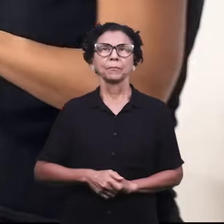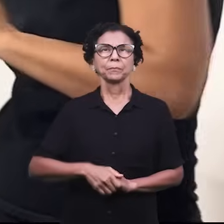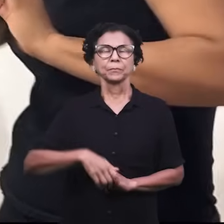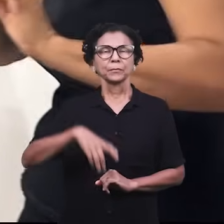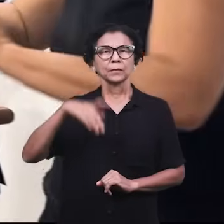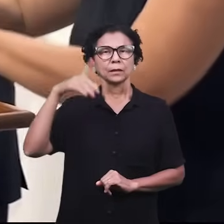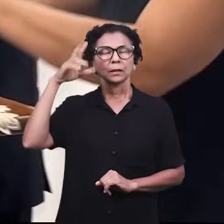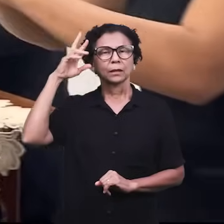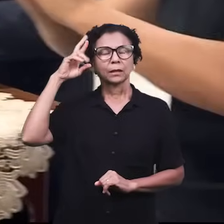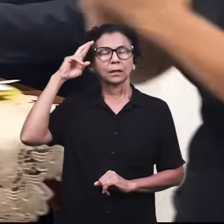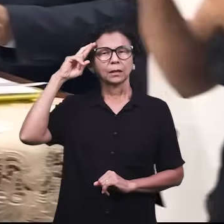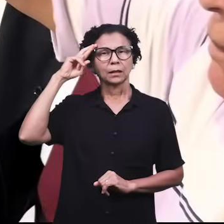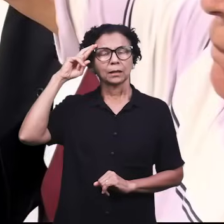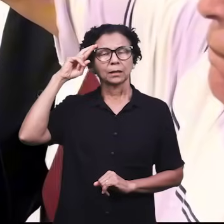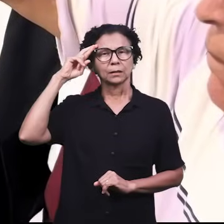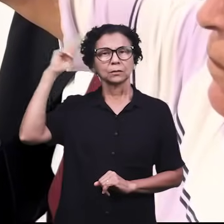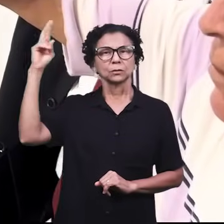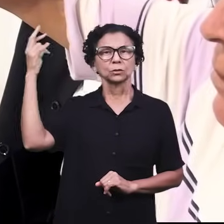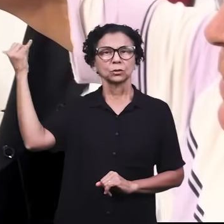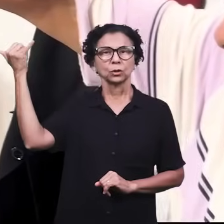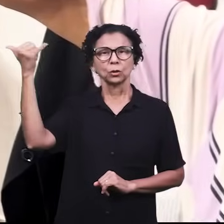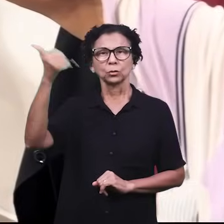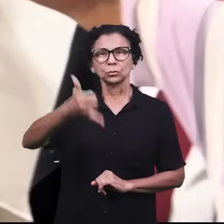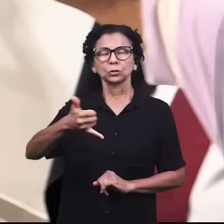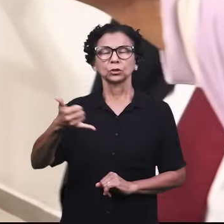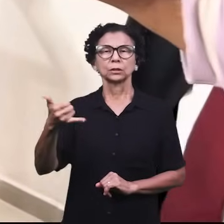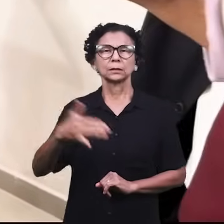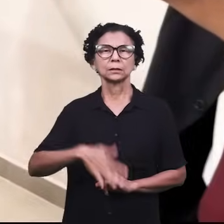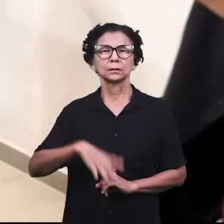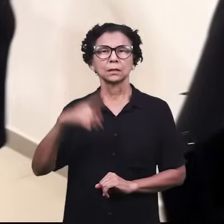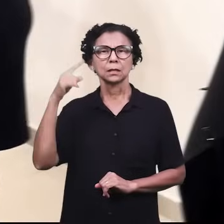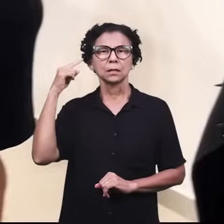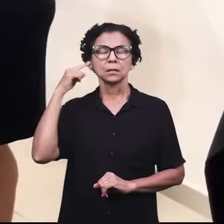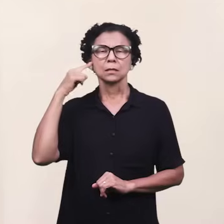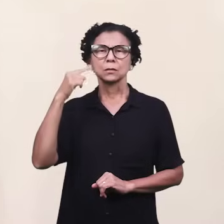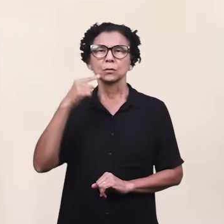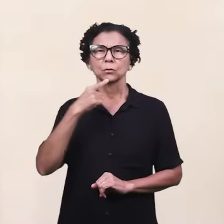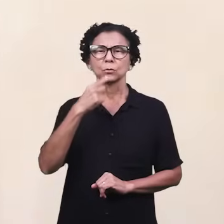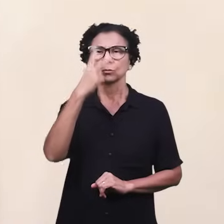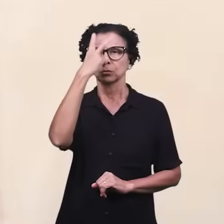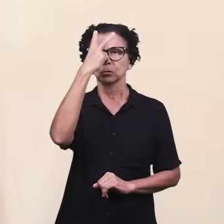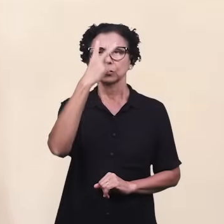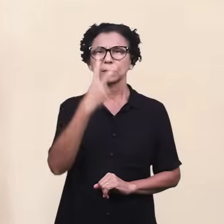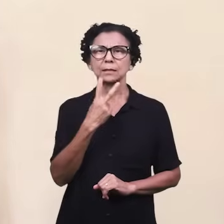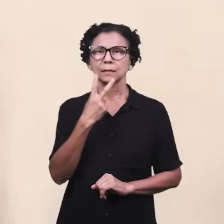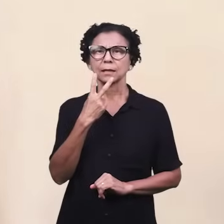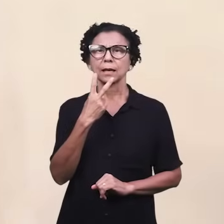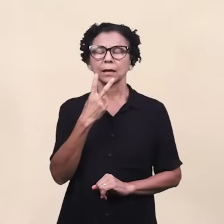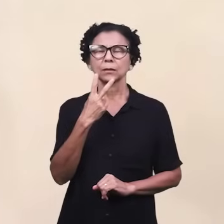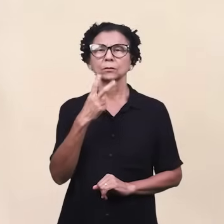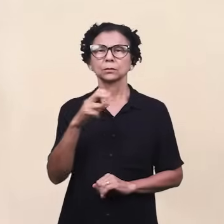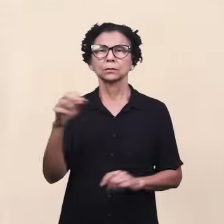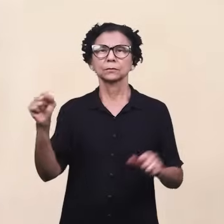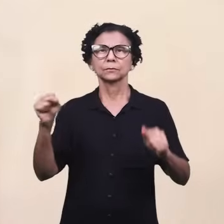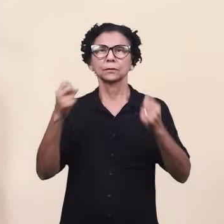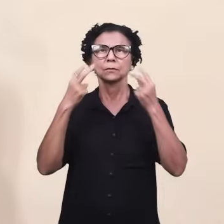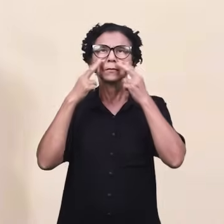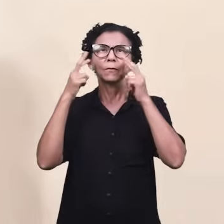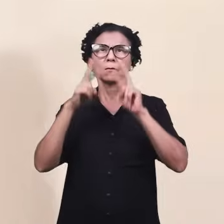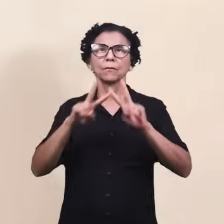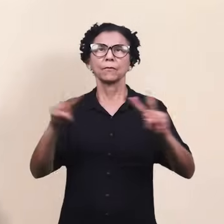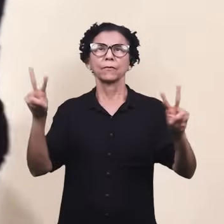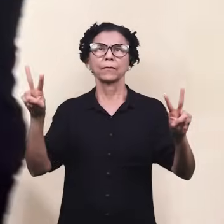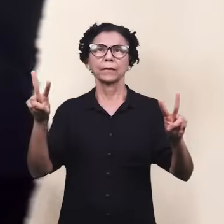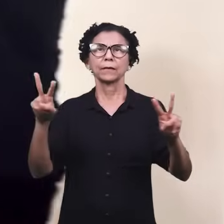e dentre as trevas as verão os olhos dos cegos. Louvado seja o nome do Senhor. O Espírito Santo falou de uma